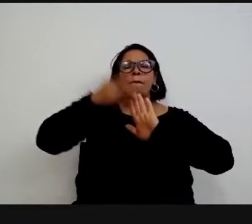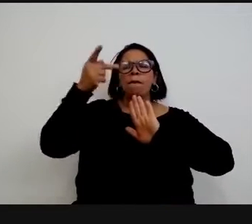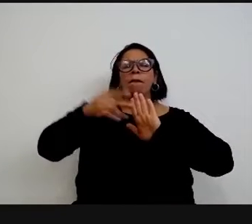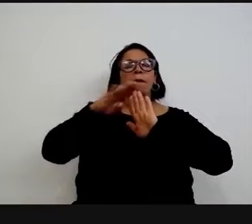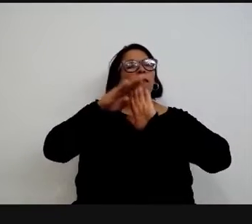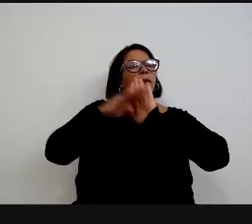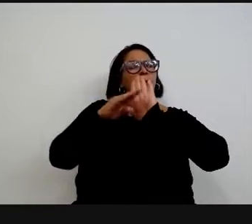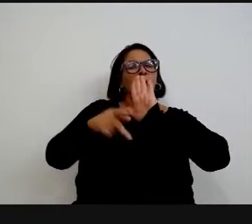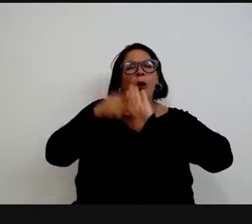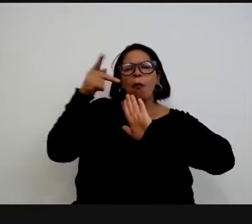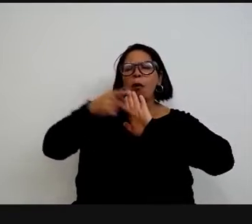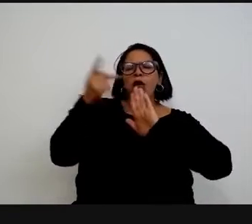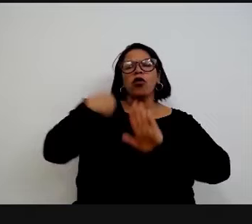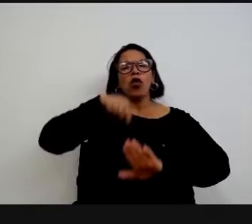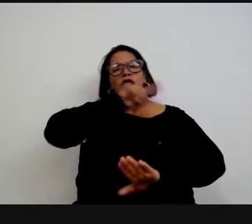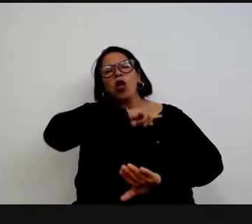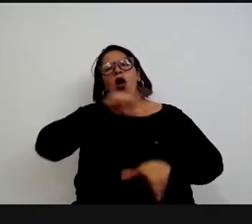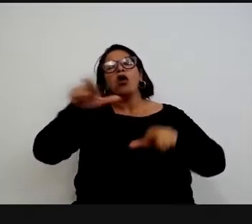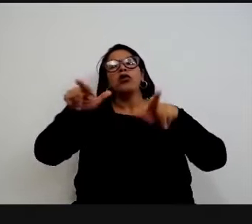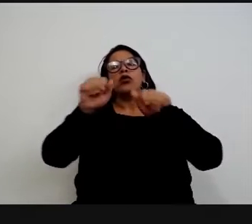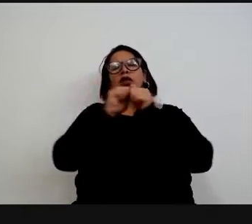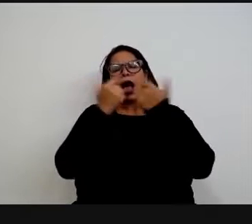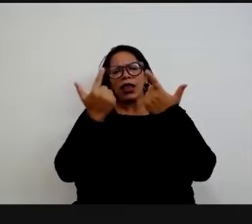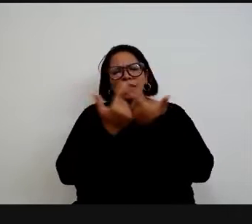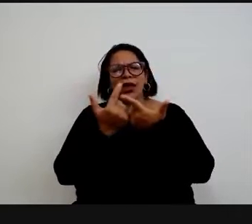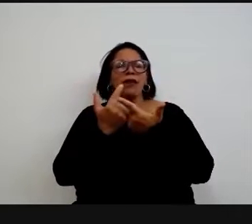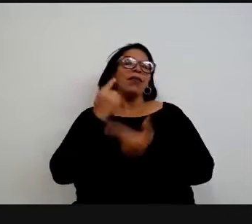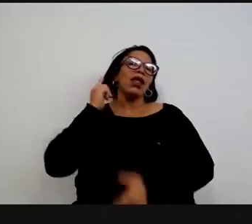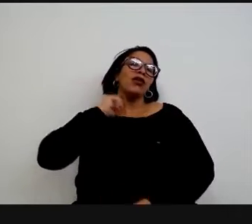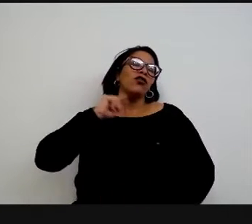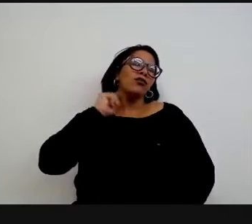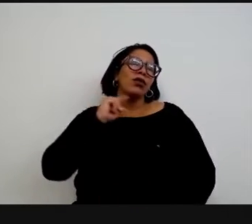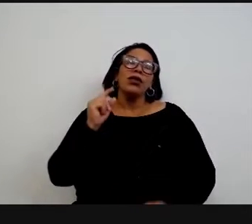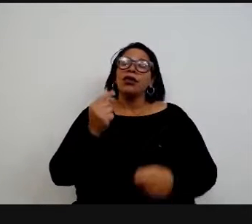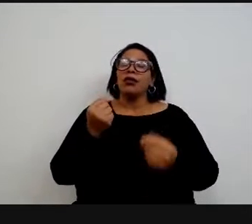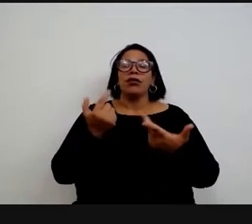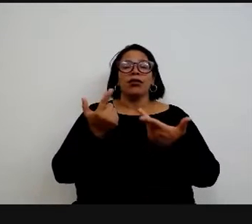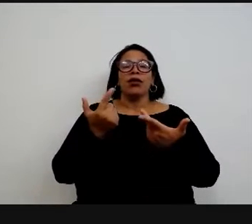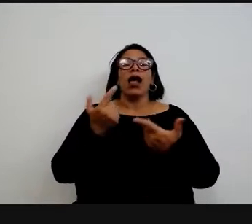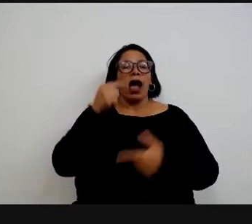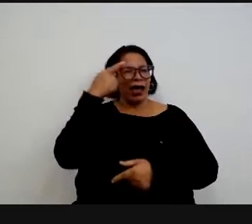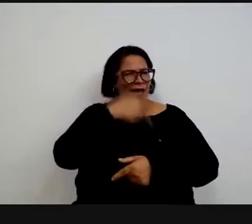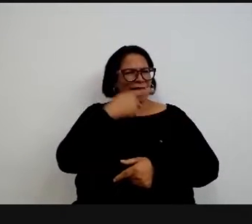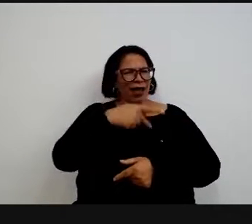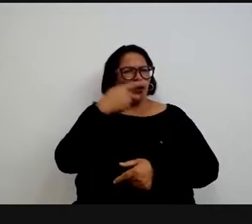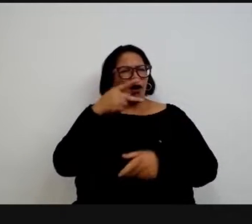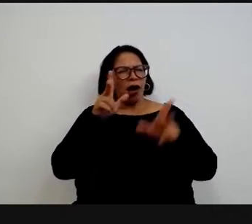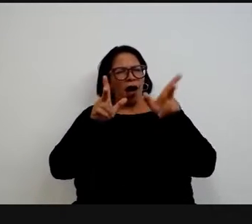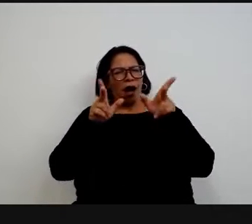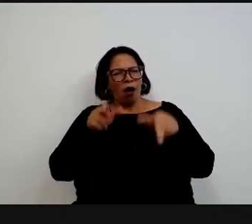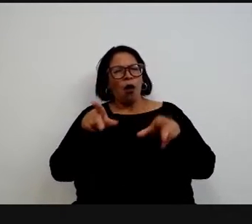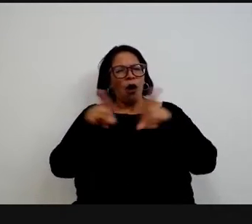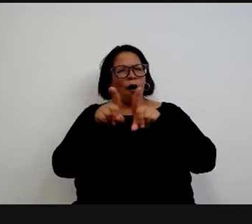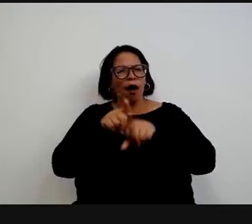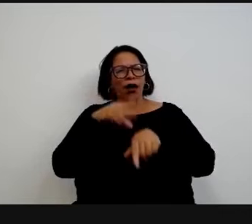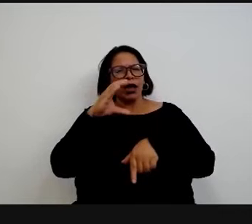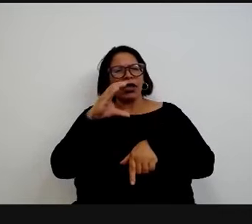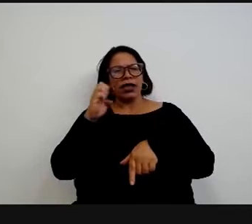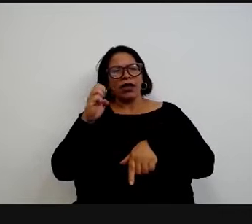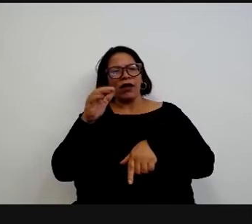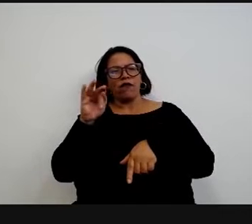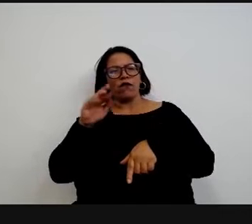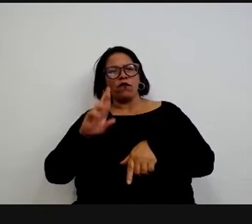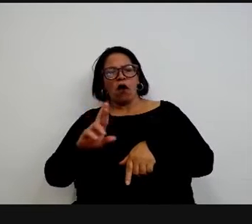nossos. A nossa forma de... eu vi se falando que aqui vocês também estão planejando aí,